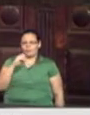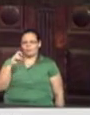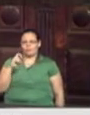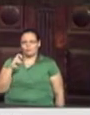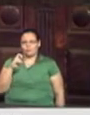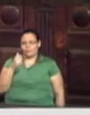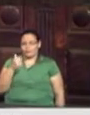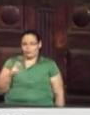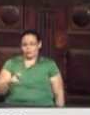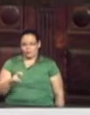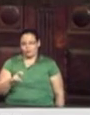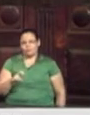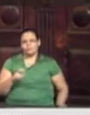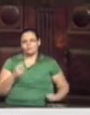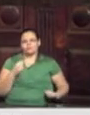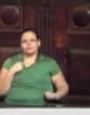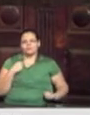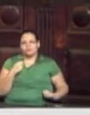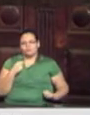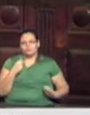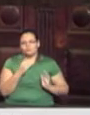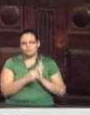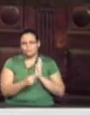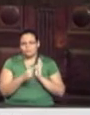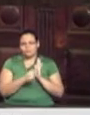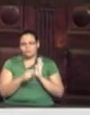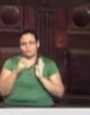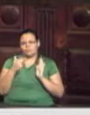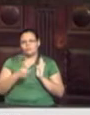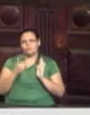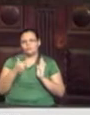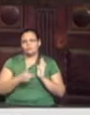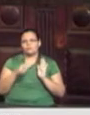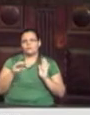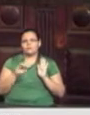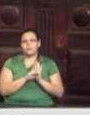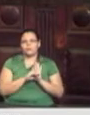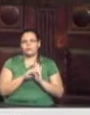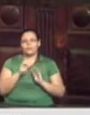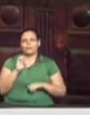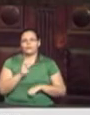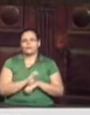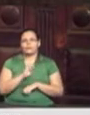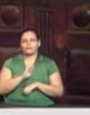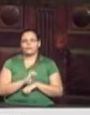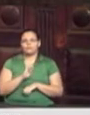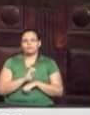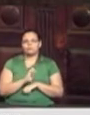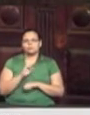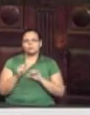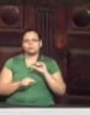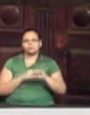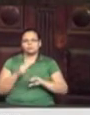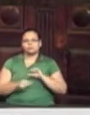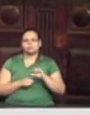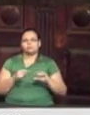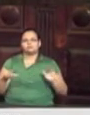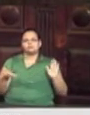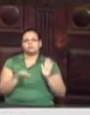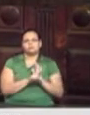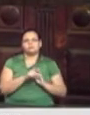infine, e parágrafo 2º da Constituição Estadual, que se transformou na